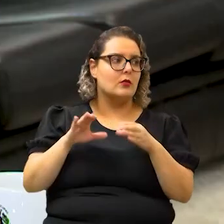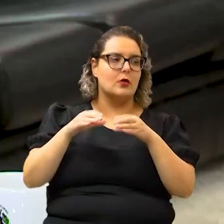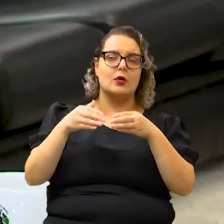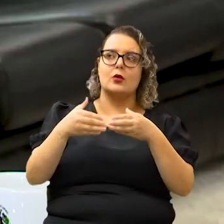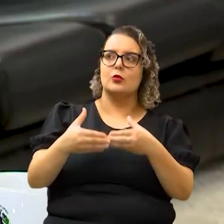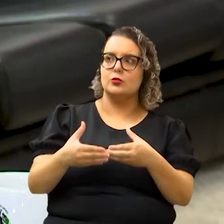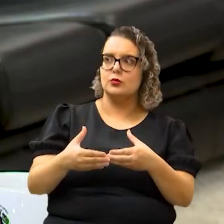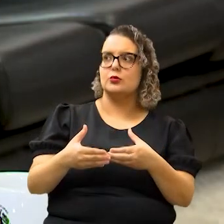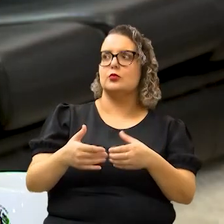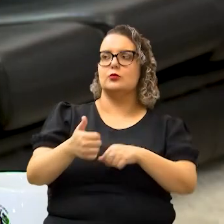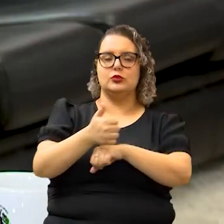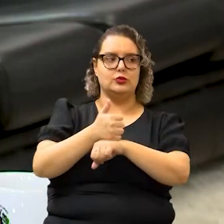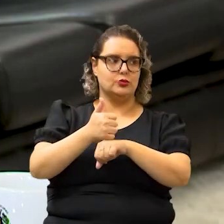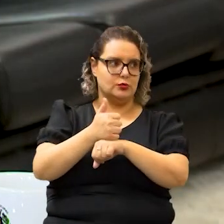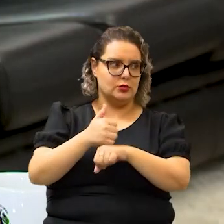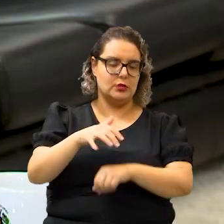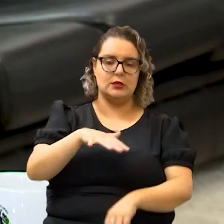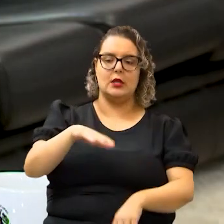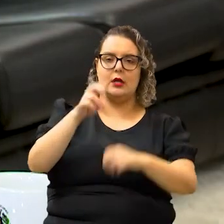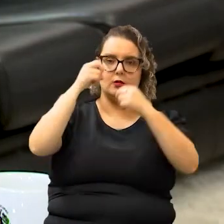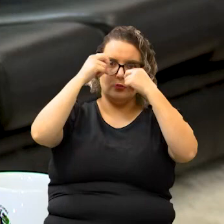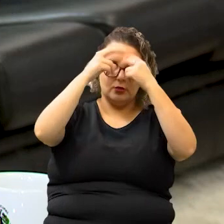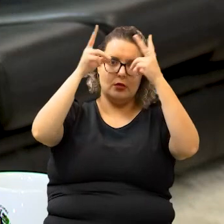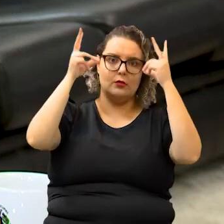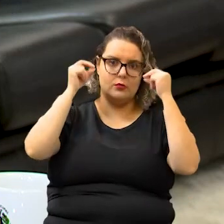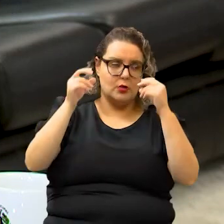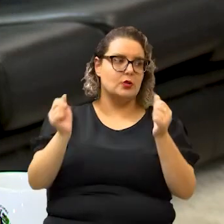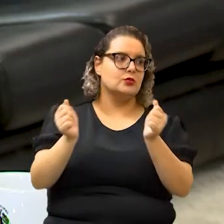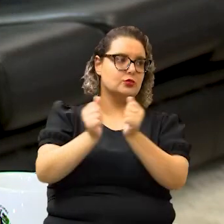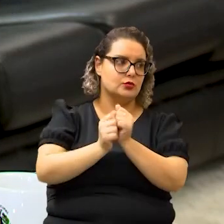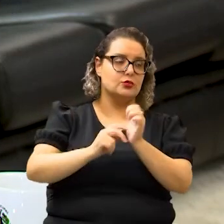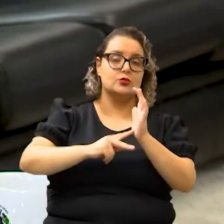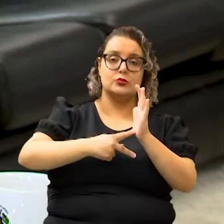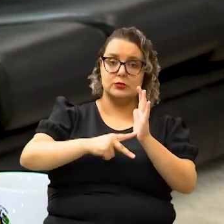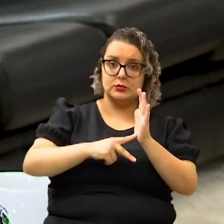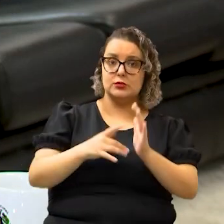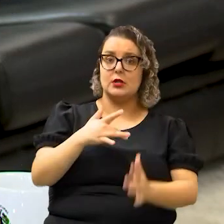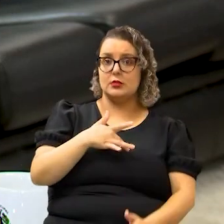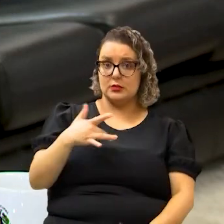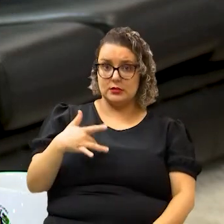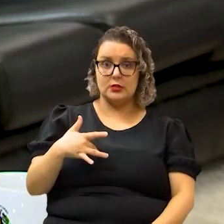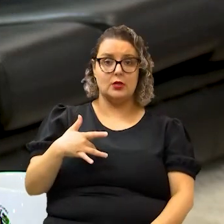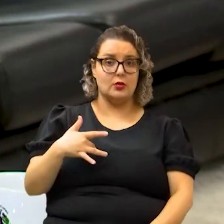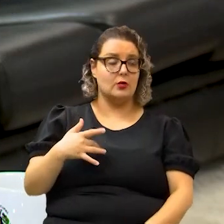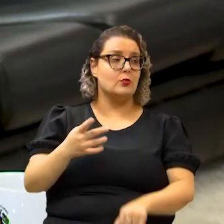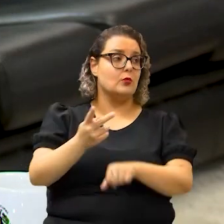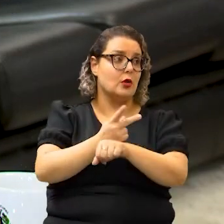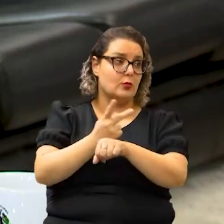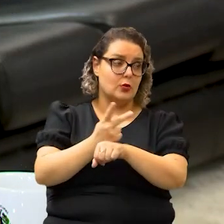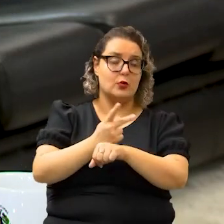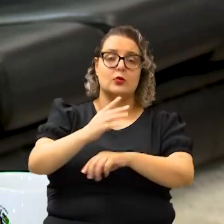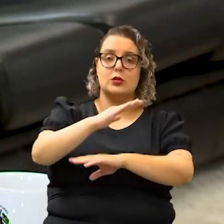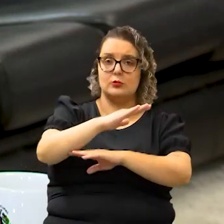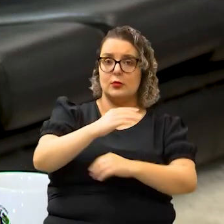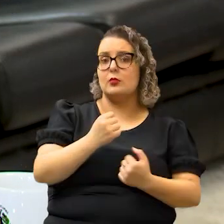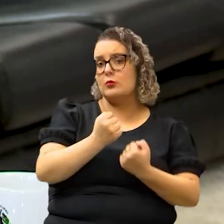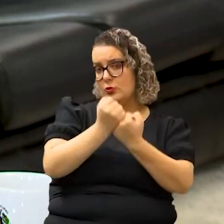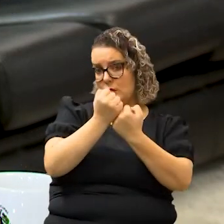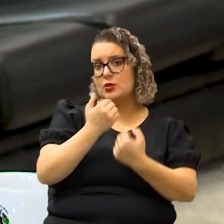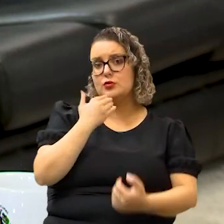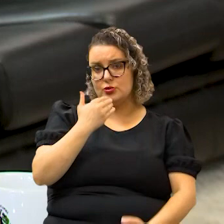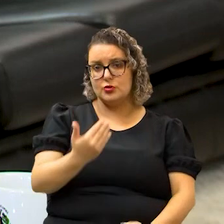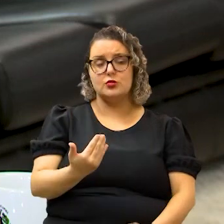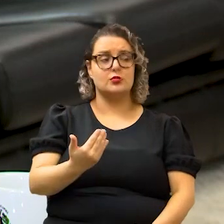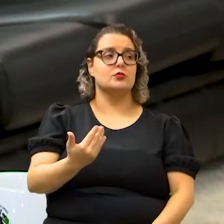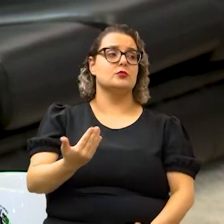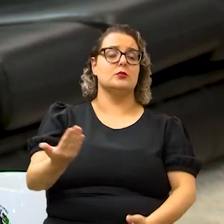Na verdade, um grupo, né, de profissionais da área da enfermagem, juntamente com o Sindicato da Saúde,